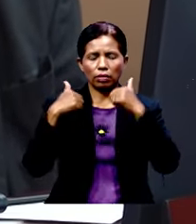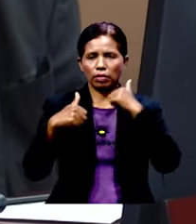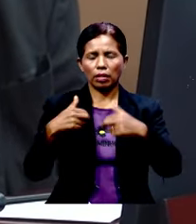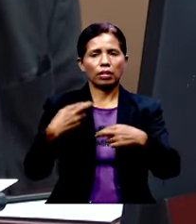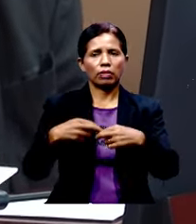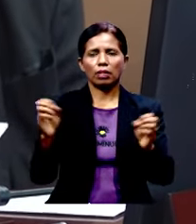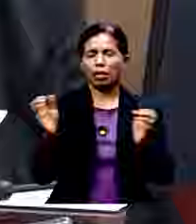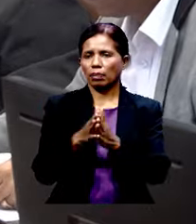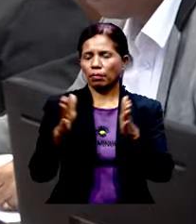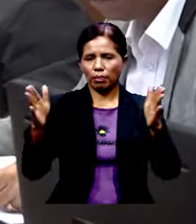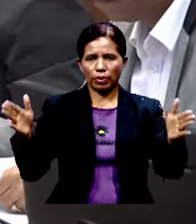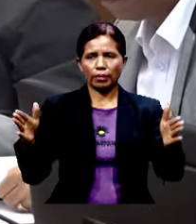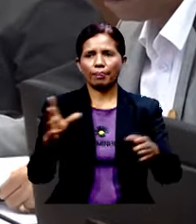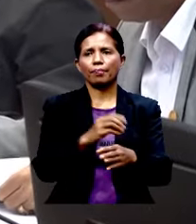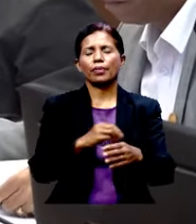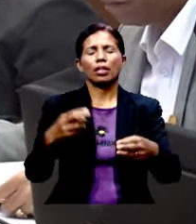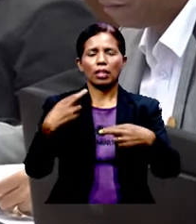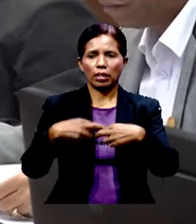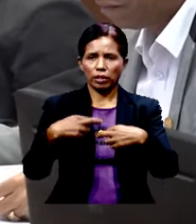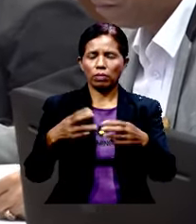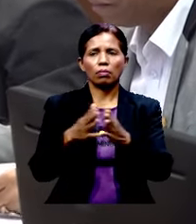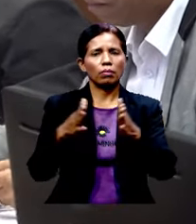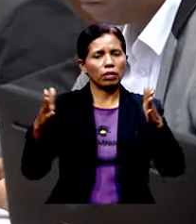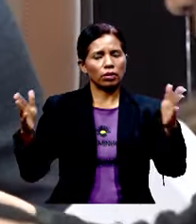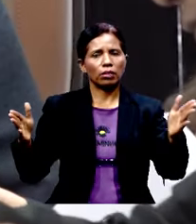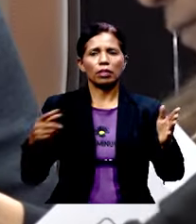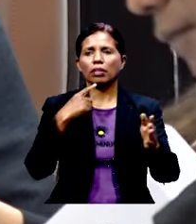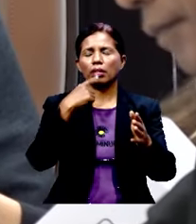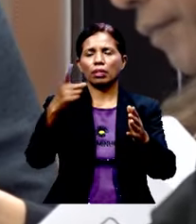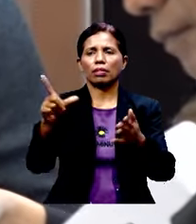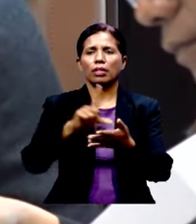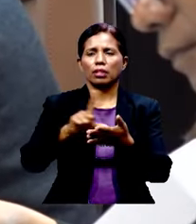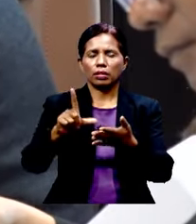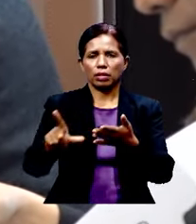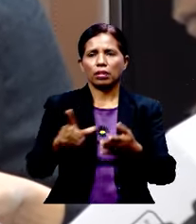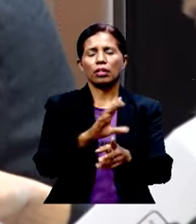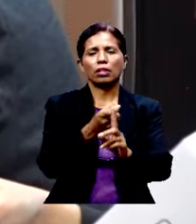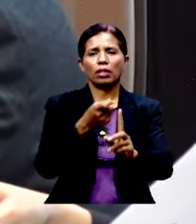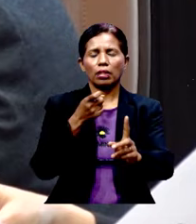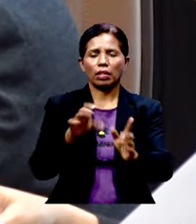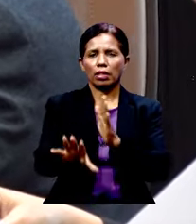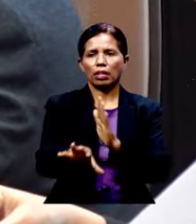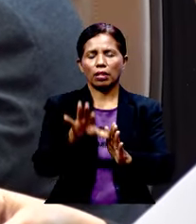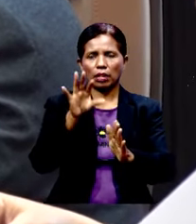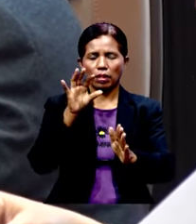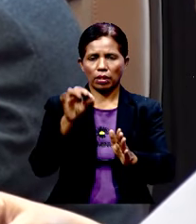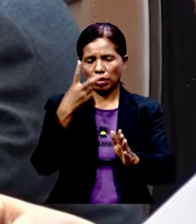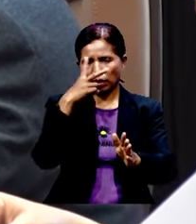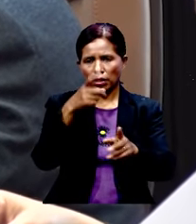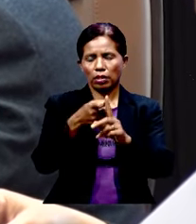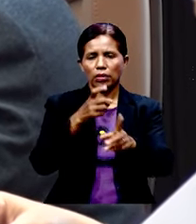um bot, camédia, no risco bot, se sujeita para licenciamento setorial nebe retan supervisão